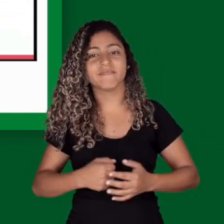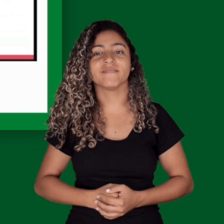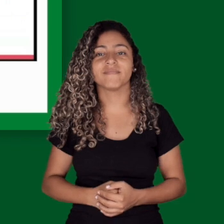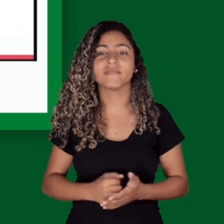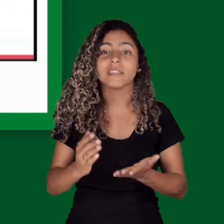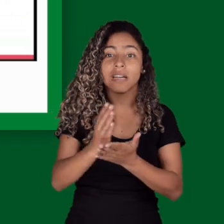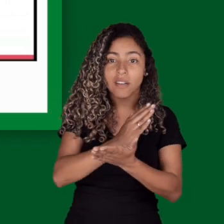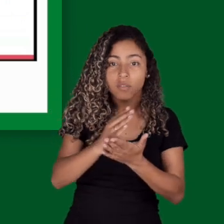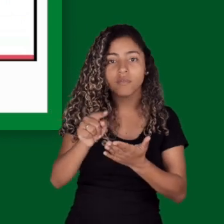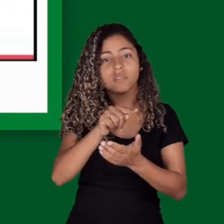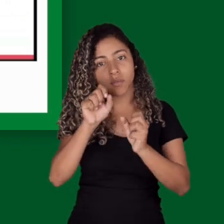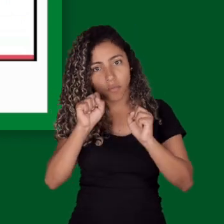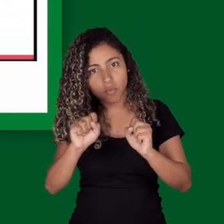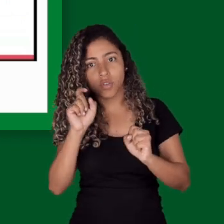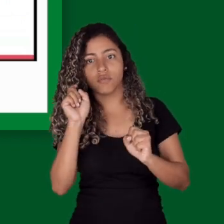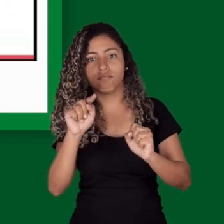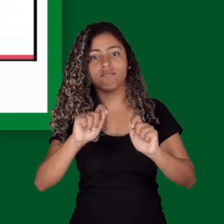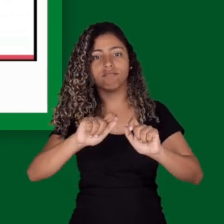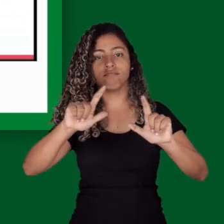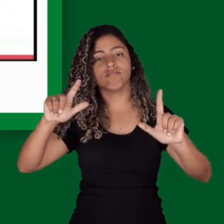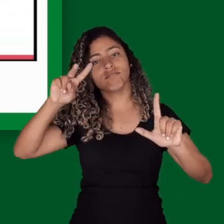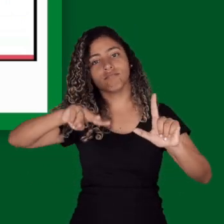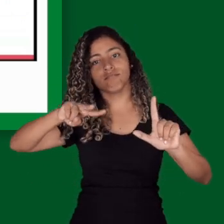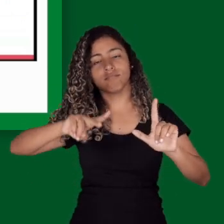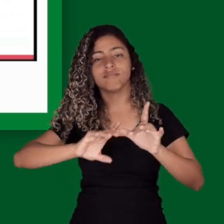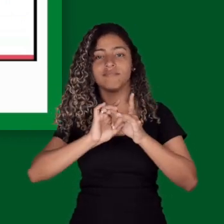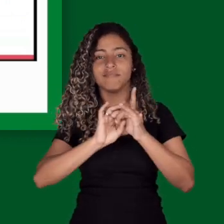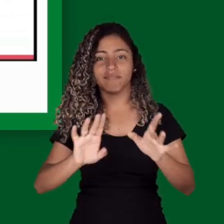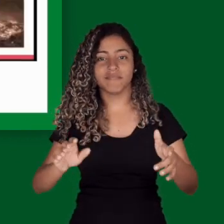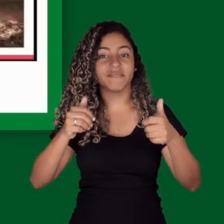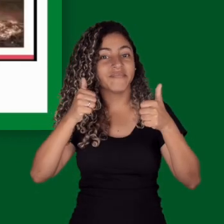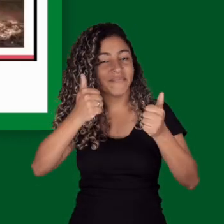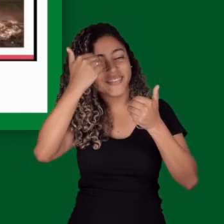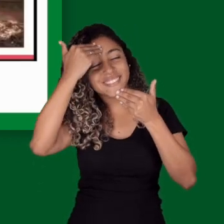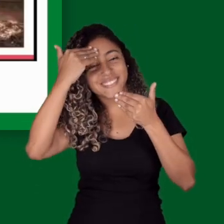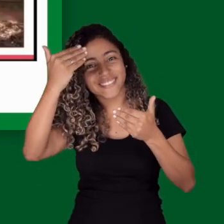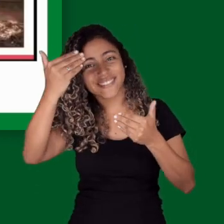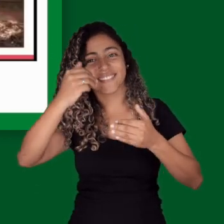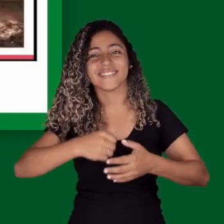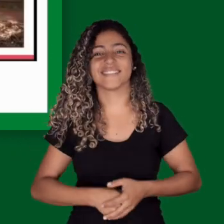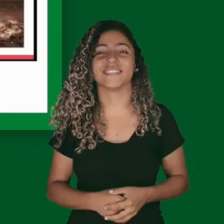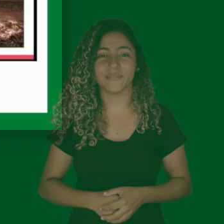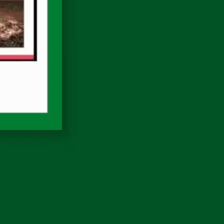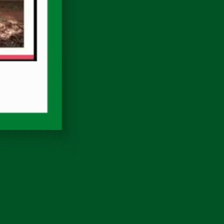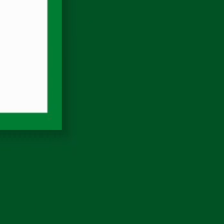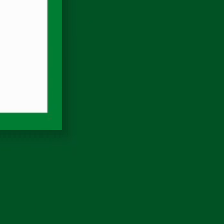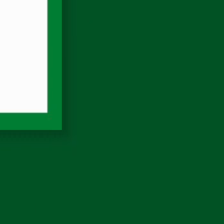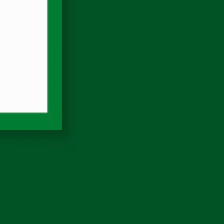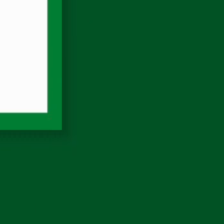vou deixar disponível na plataforma para vocês darem uma lidinha depois. Obrigada.